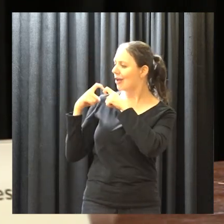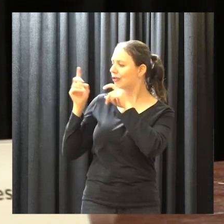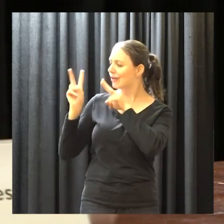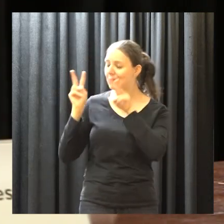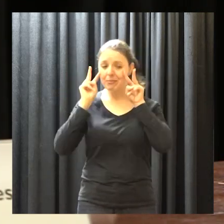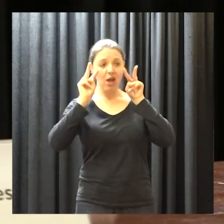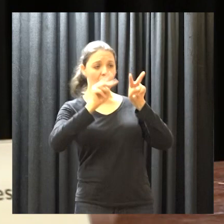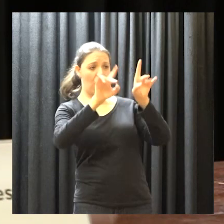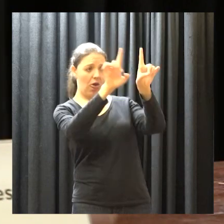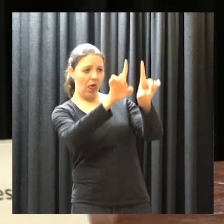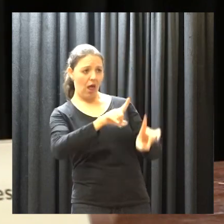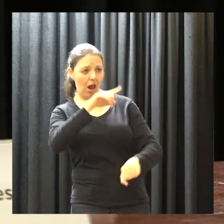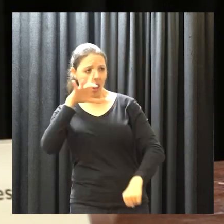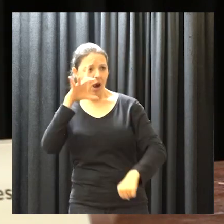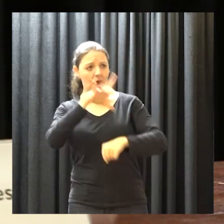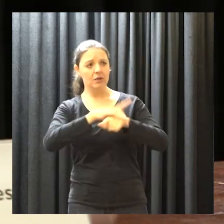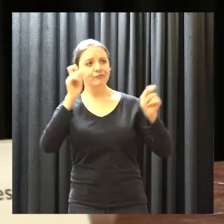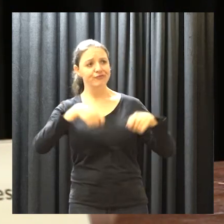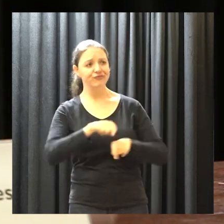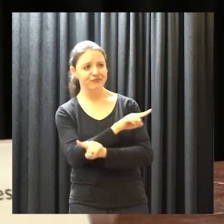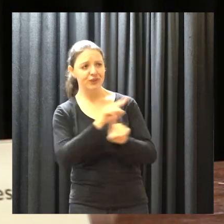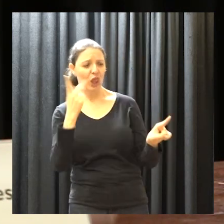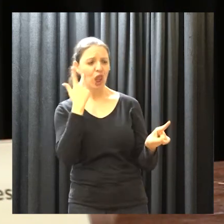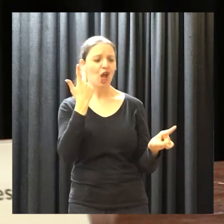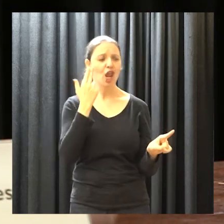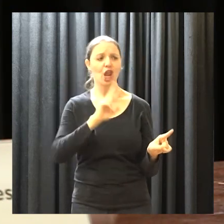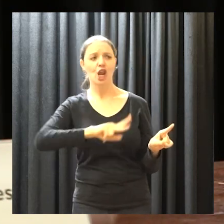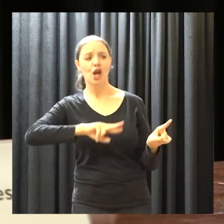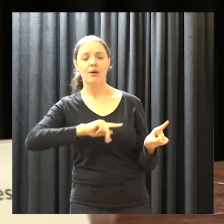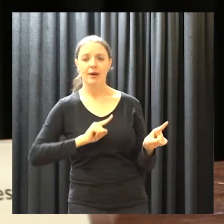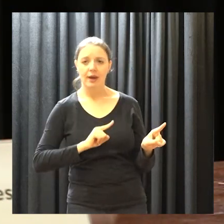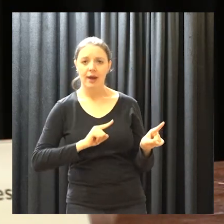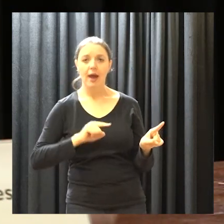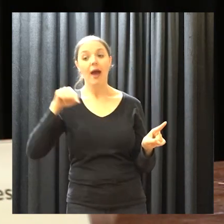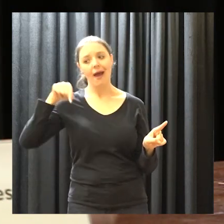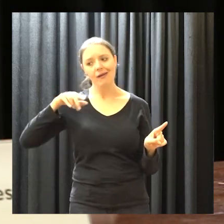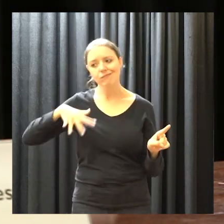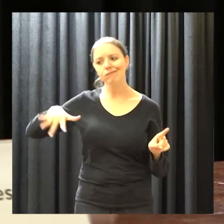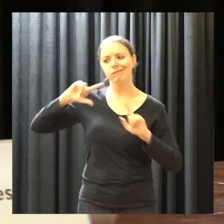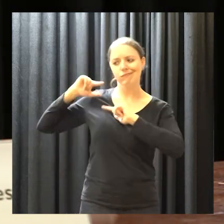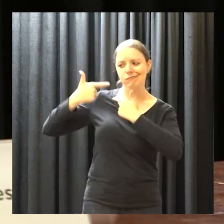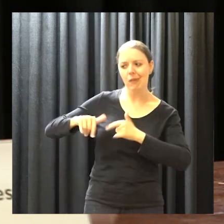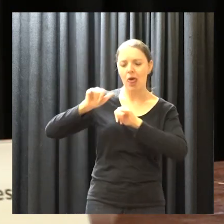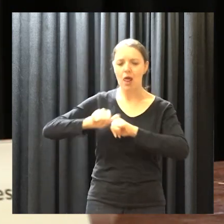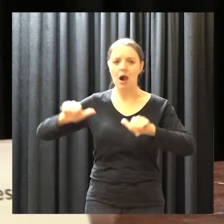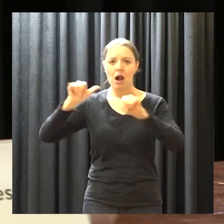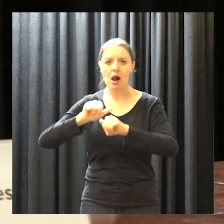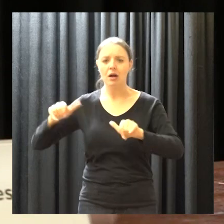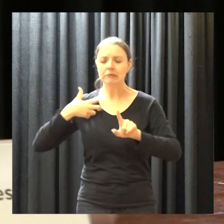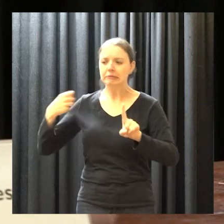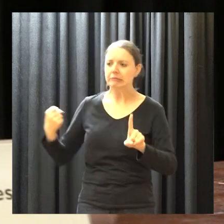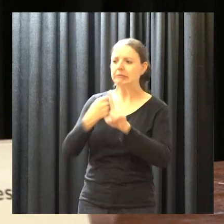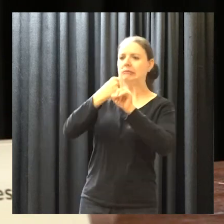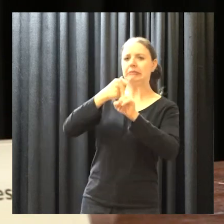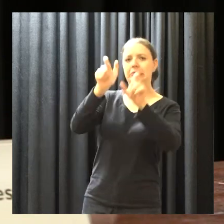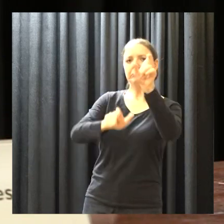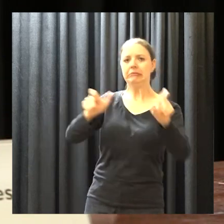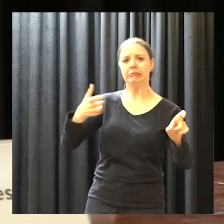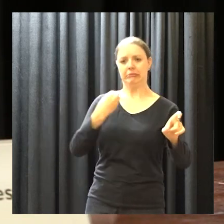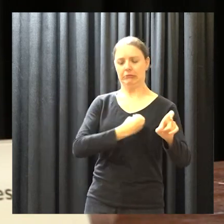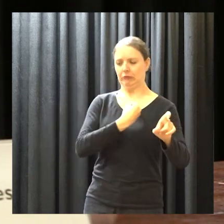como doentes e anormais, tem efeitos políticos muito importantes na vida das pessoas com deficiência e